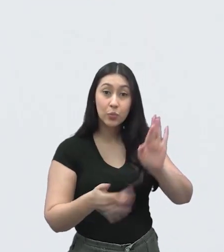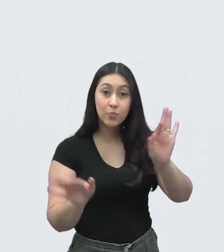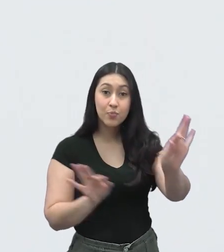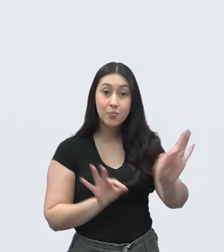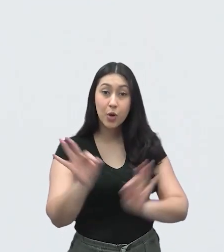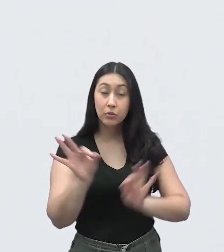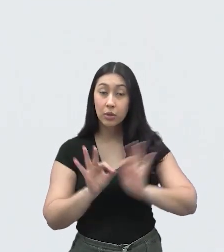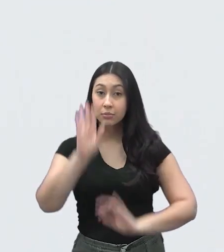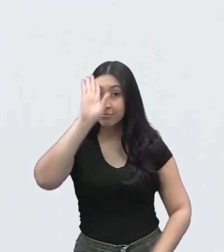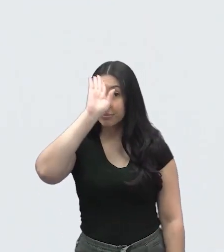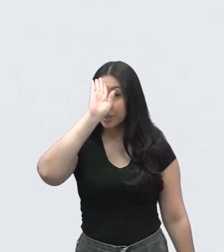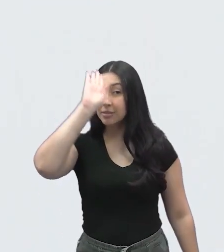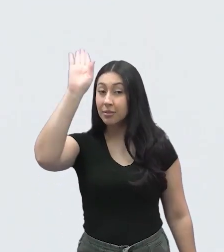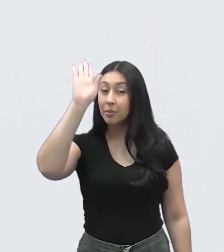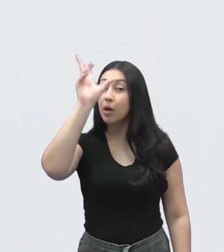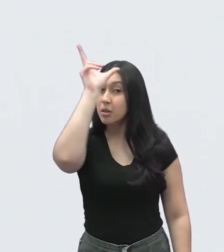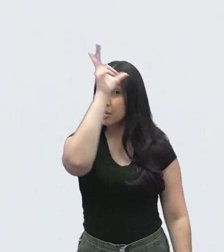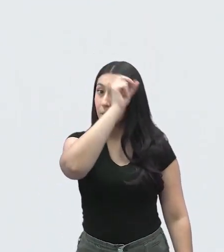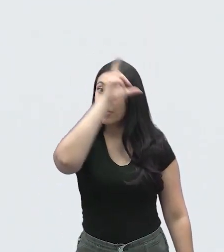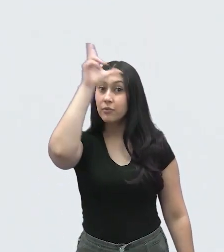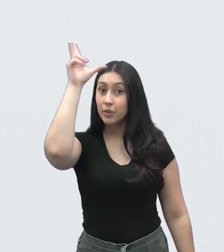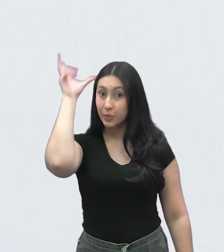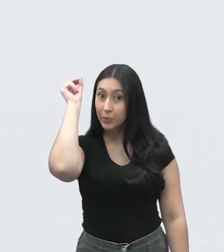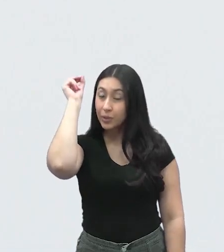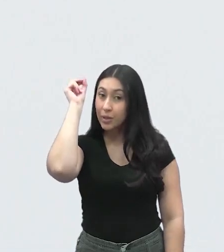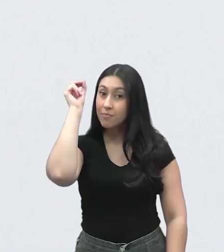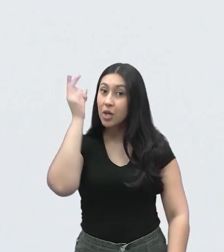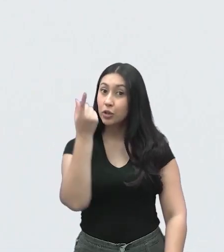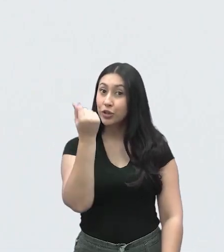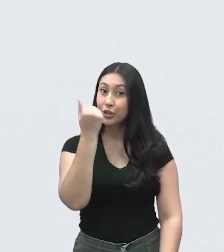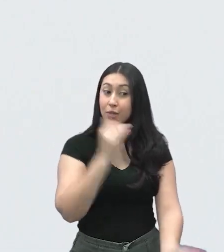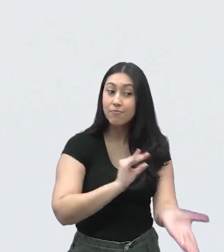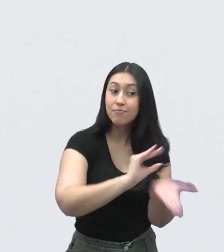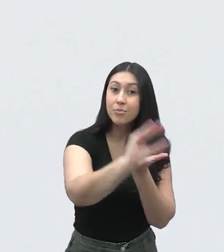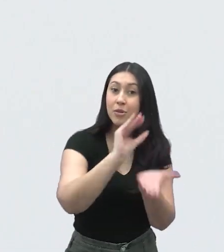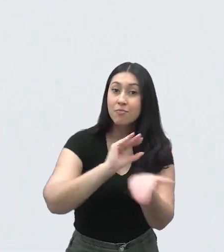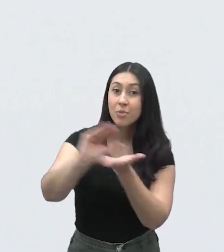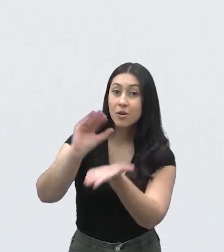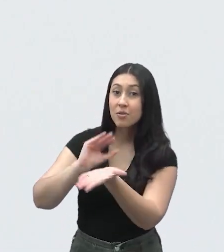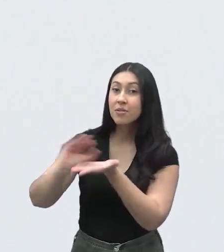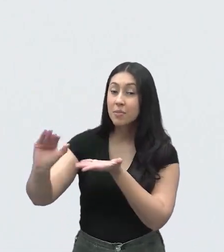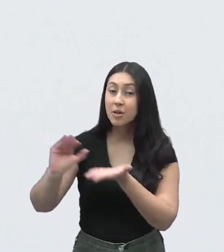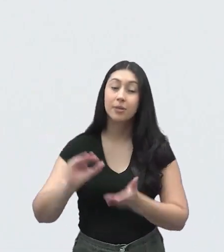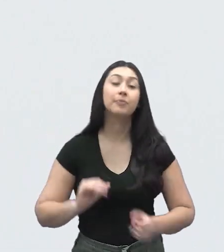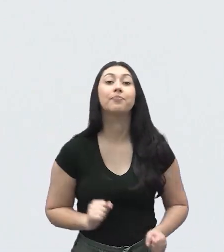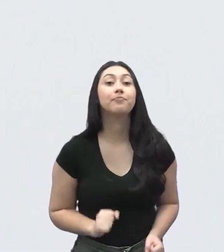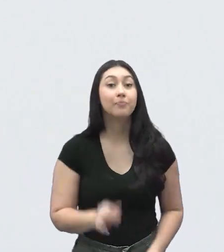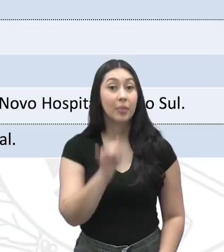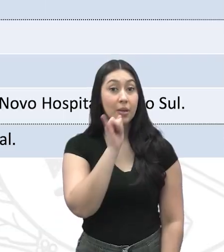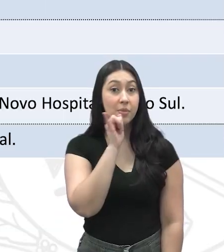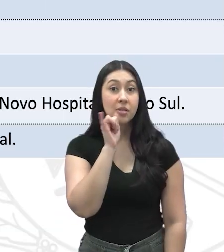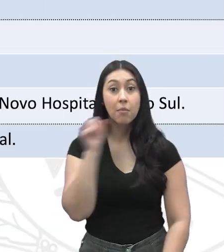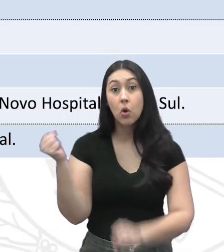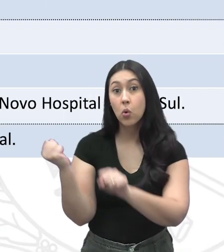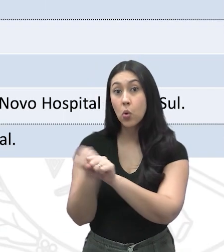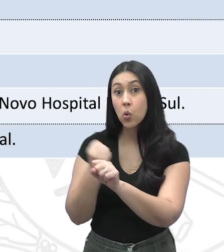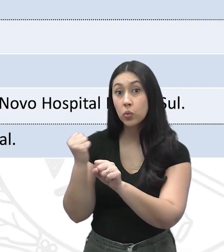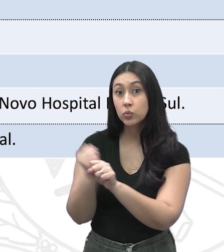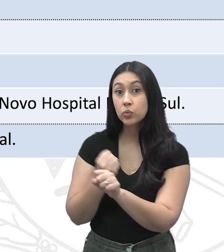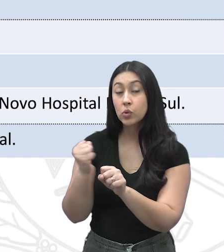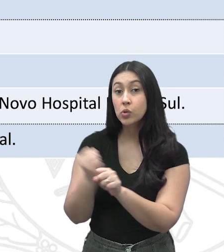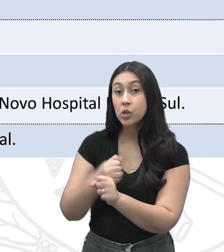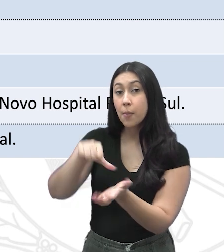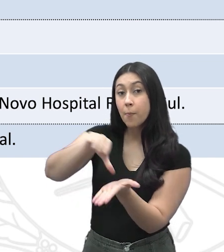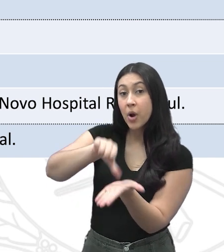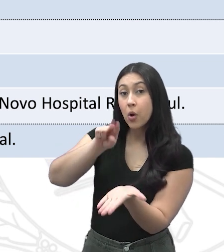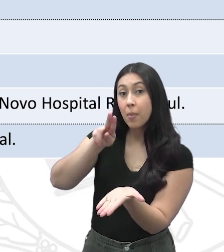apresentou alguns projetos prioritários do Poder Executivo para a destinação da verba em 2026, como construção